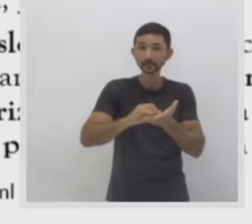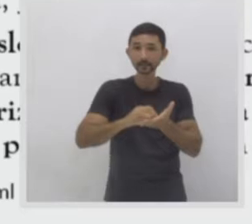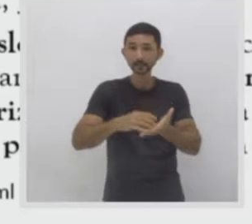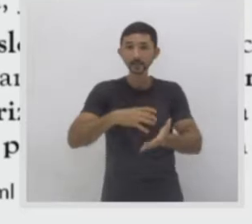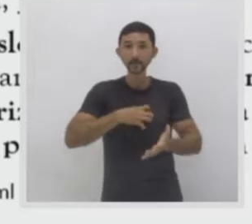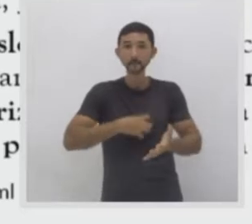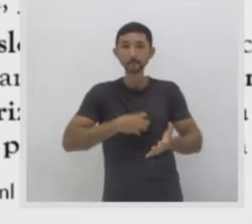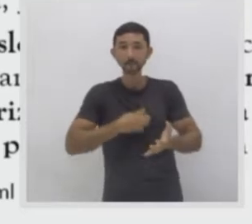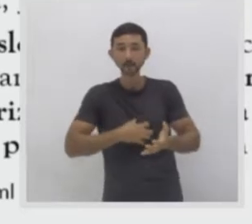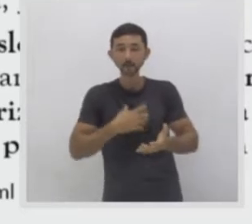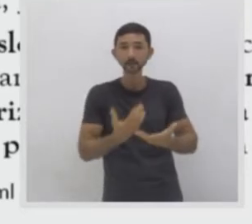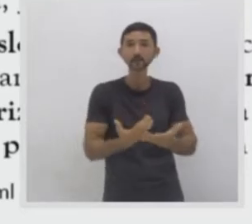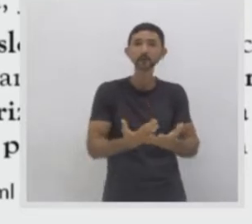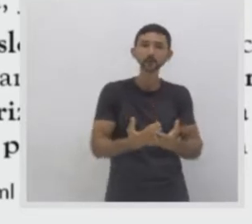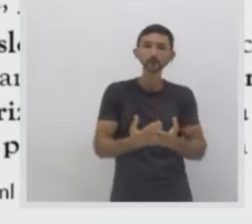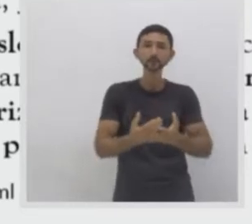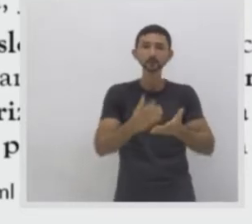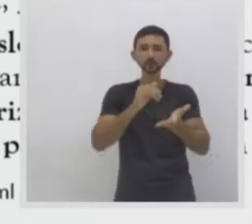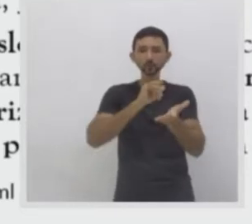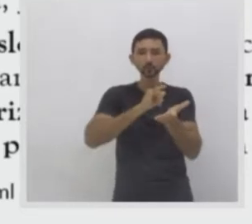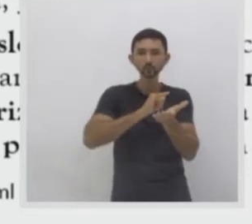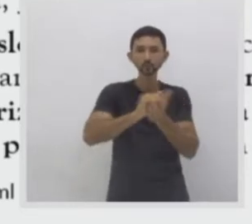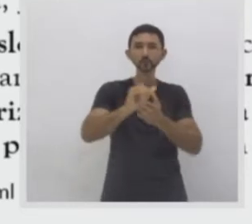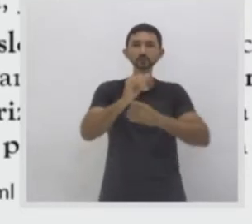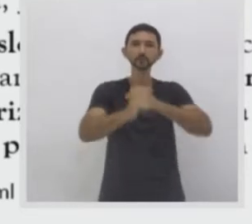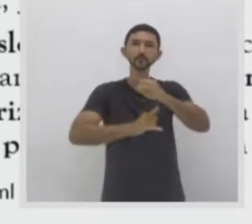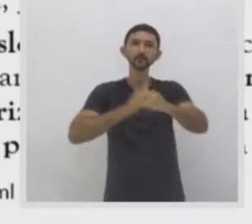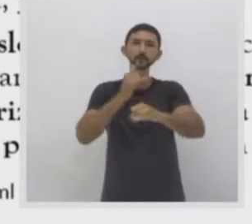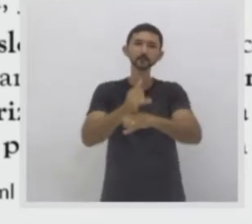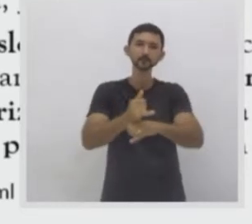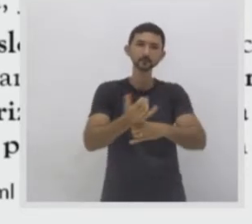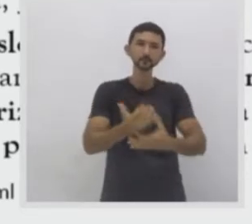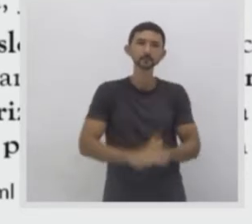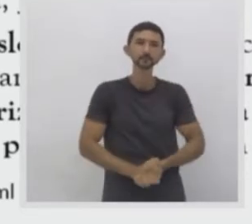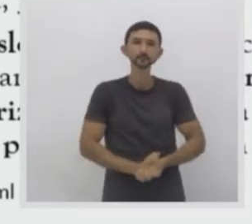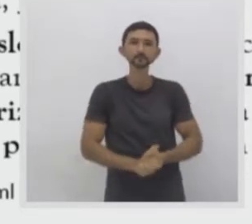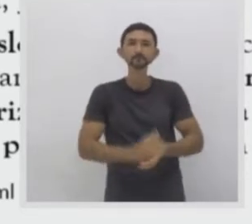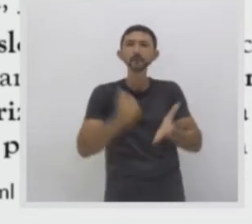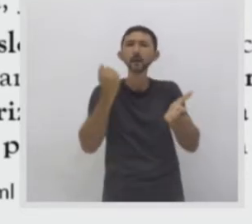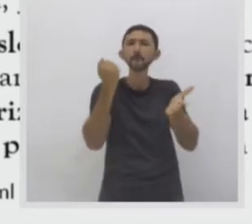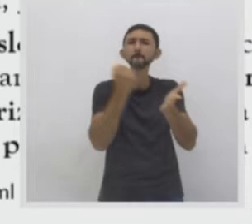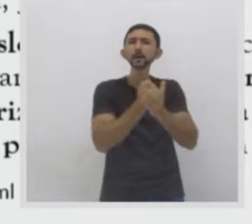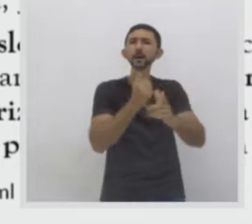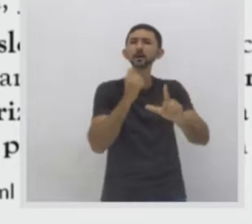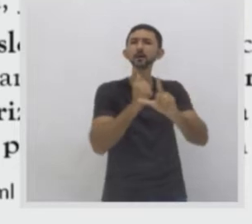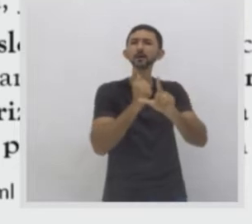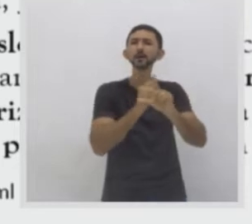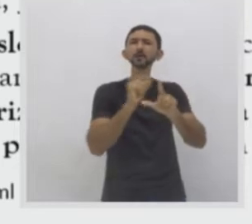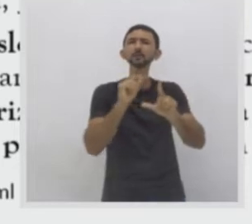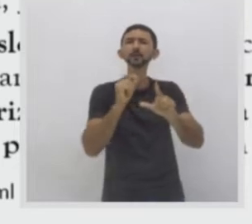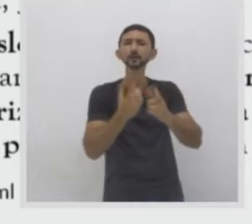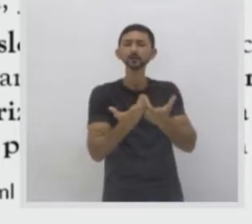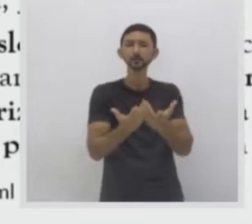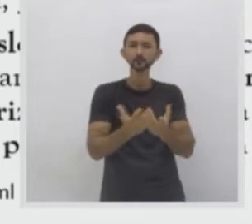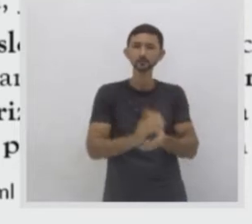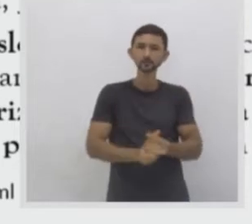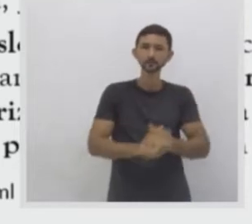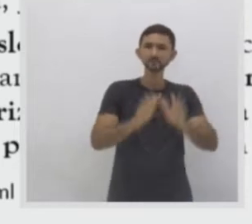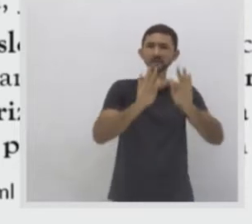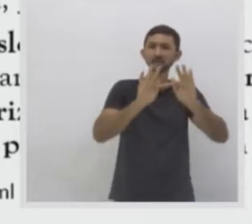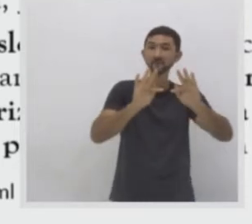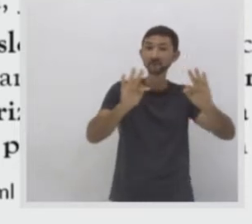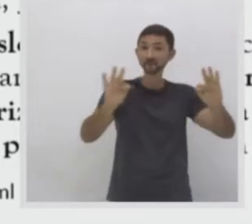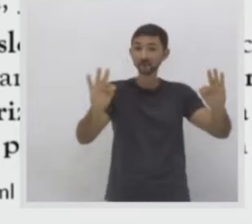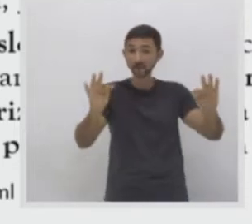foi publicado na internet. Qual slogan deve ser criado para a propaganda? Frases marcantes e de